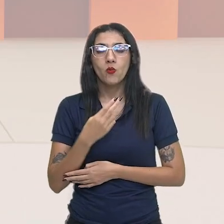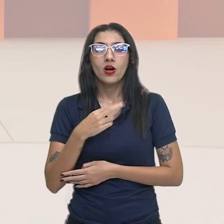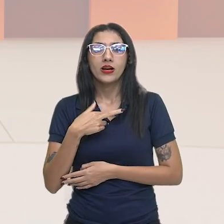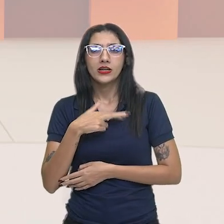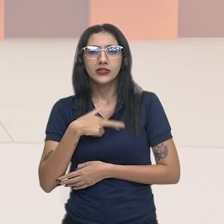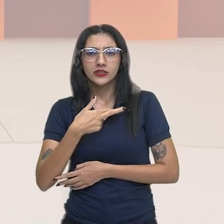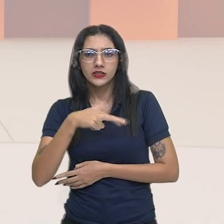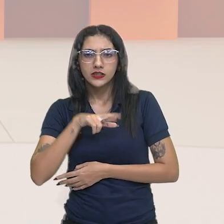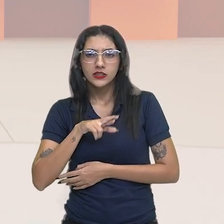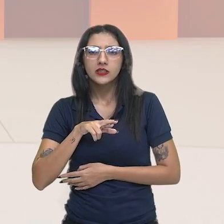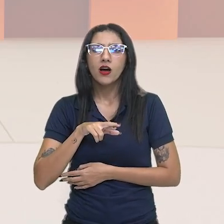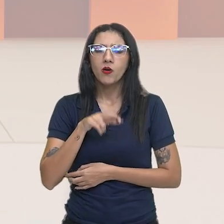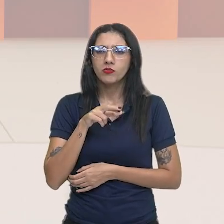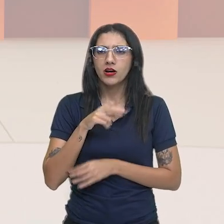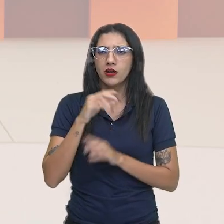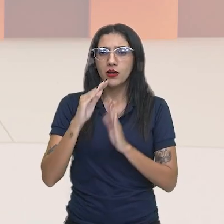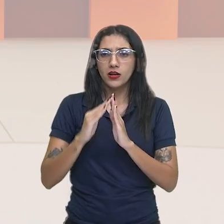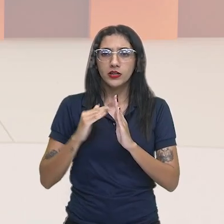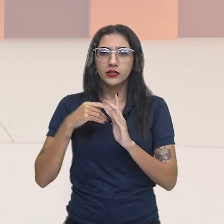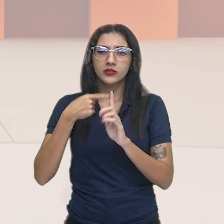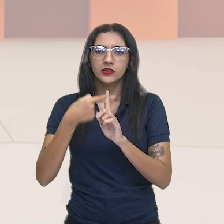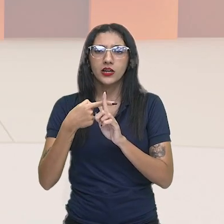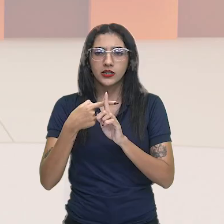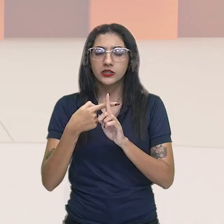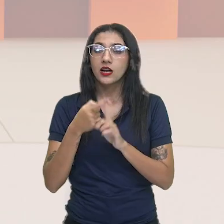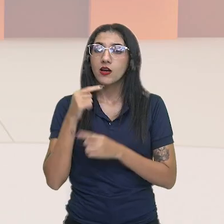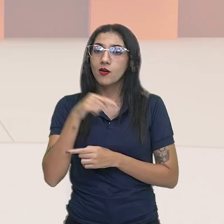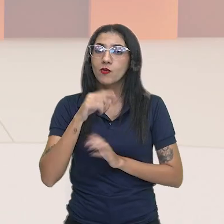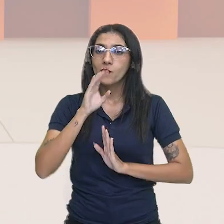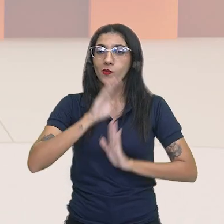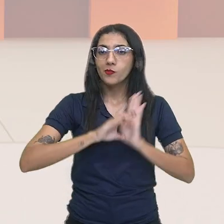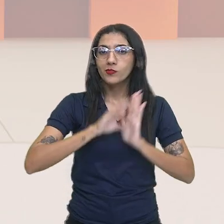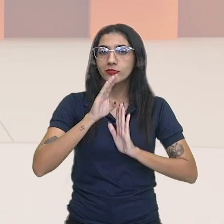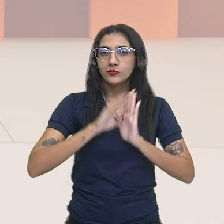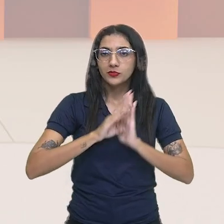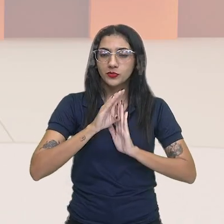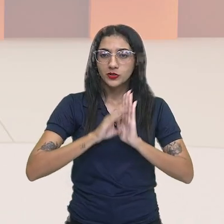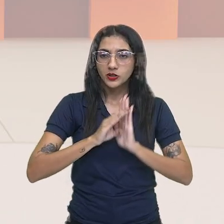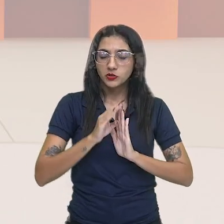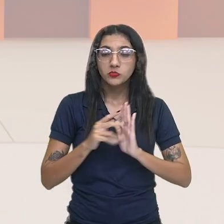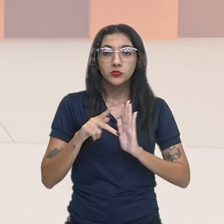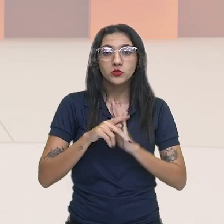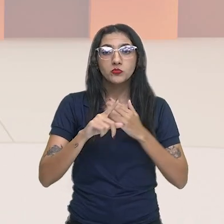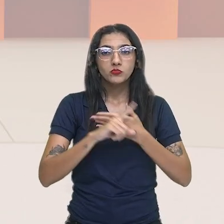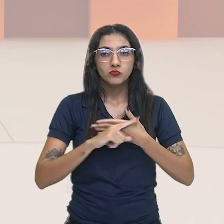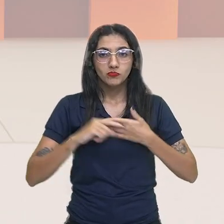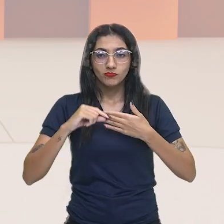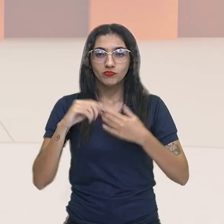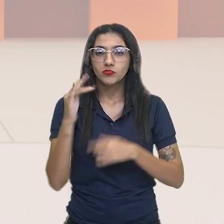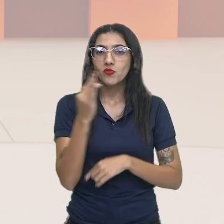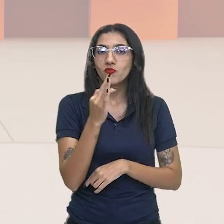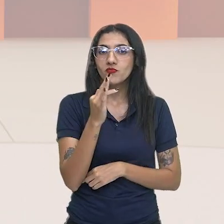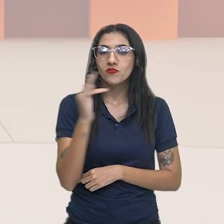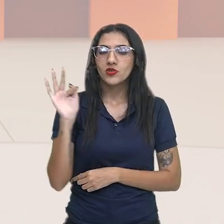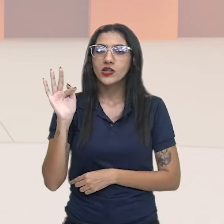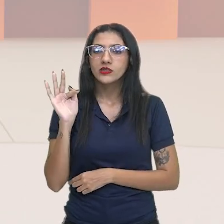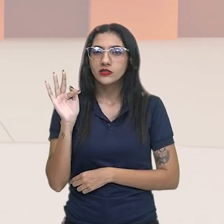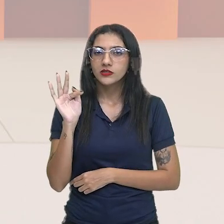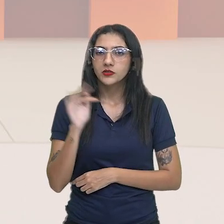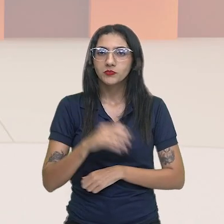aparelho ideológico de Estado, que é um conceito trazido aí por um sociólogo francês